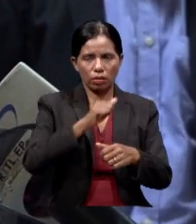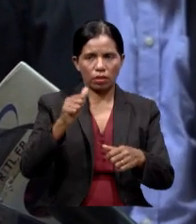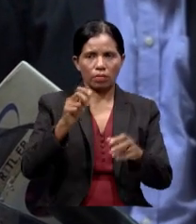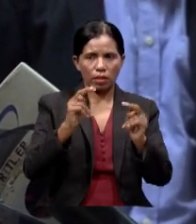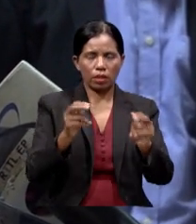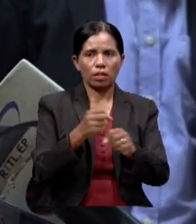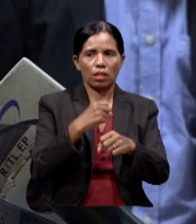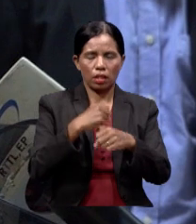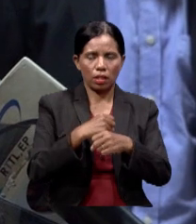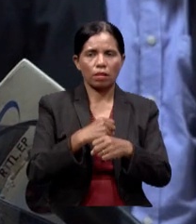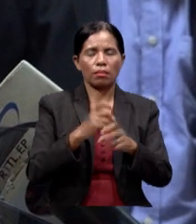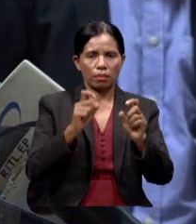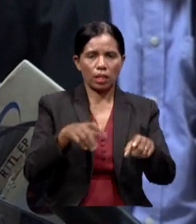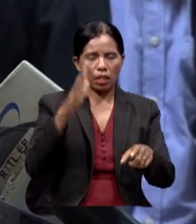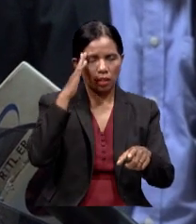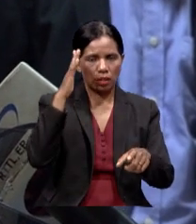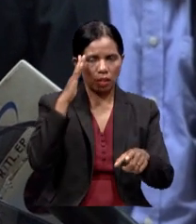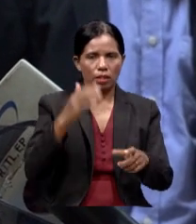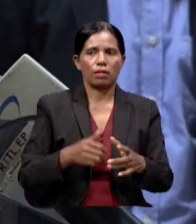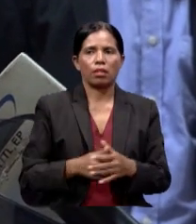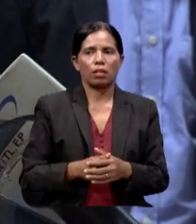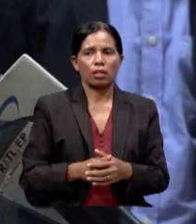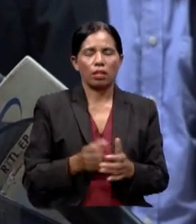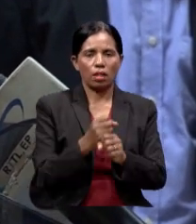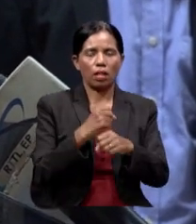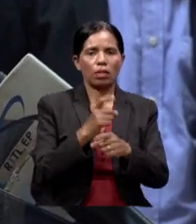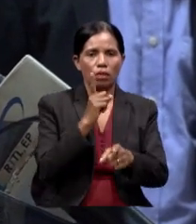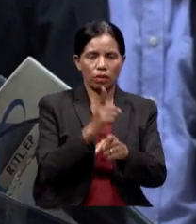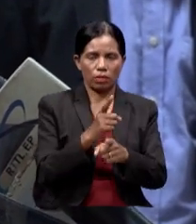auditoria para depois ver a tene, e para ver o Bolsonaro a loss.